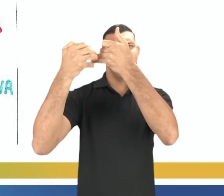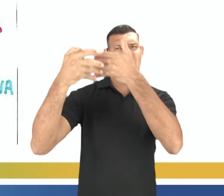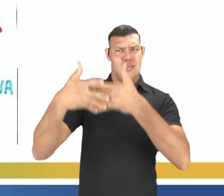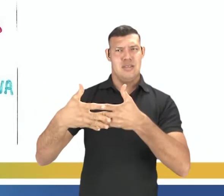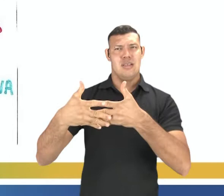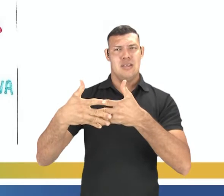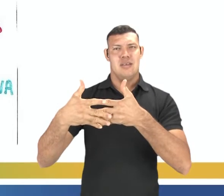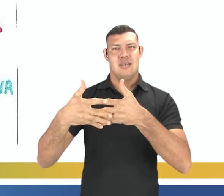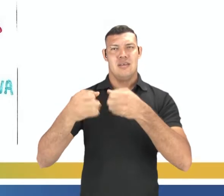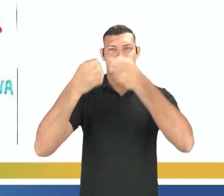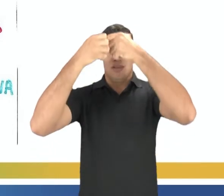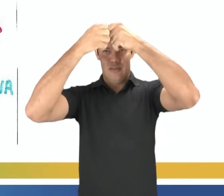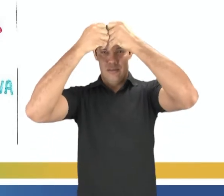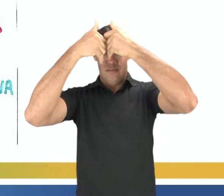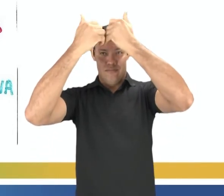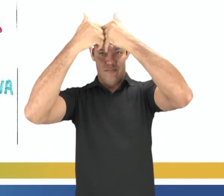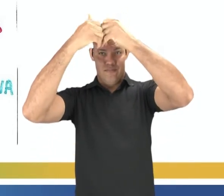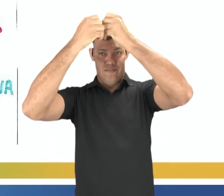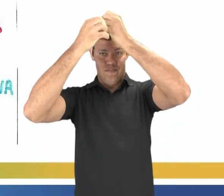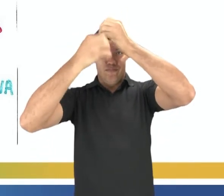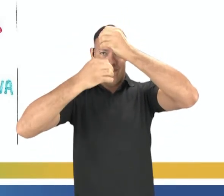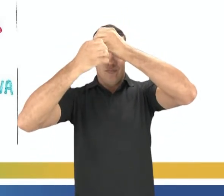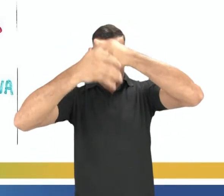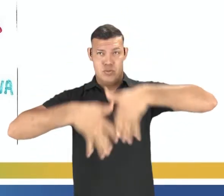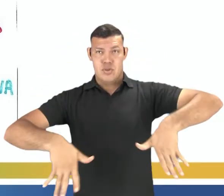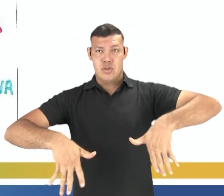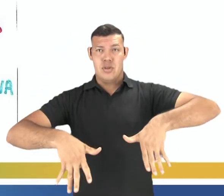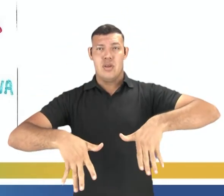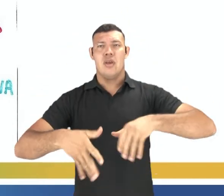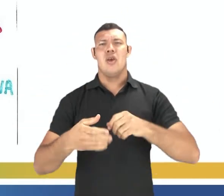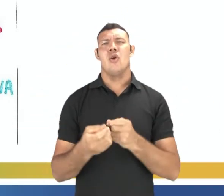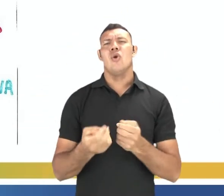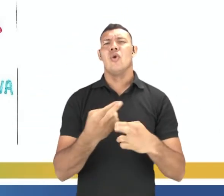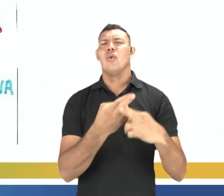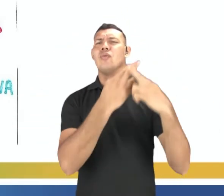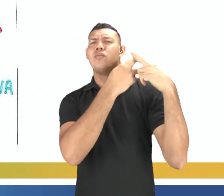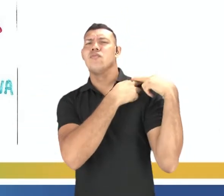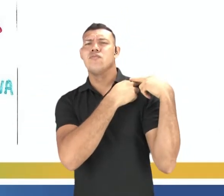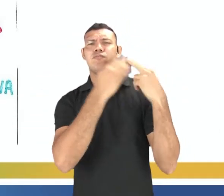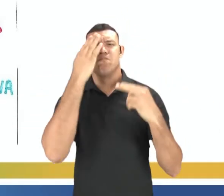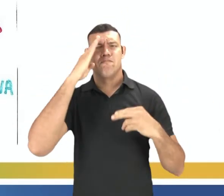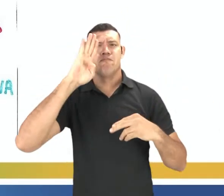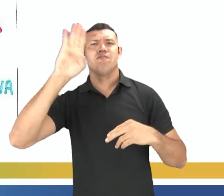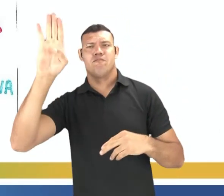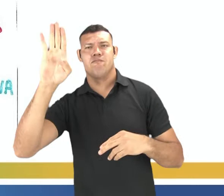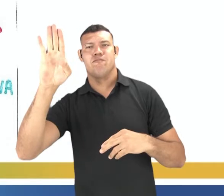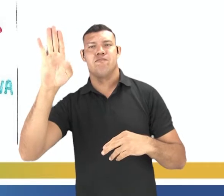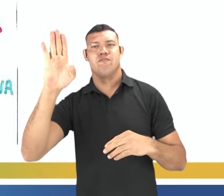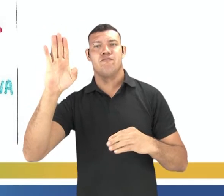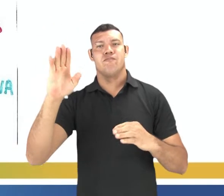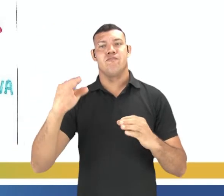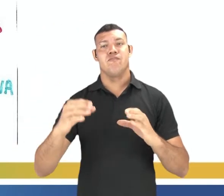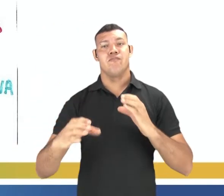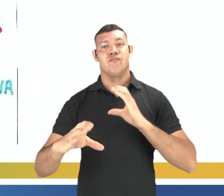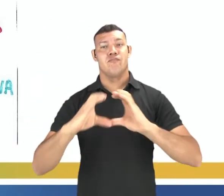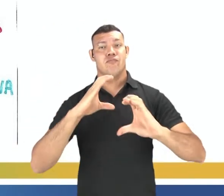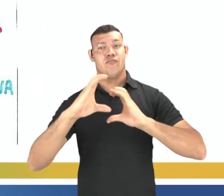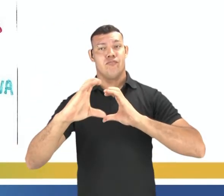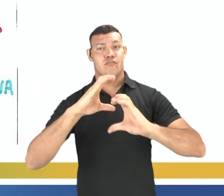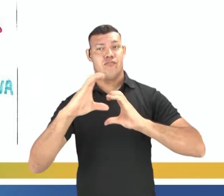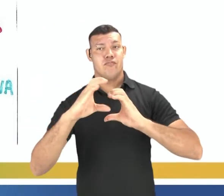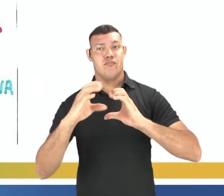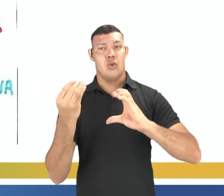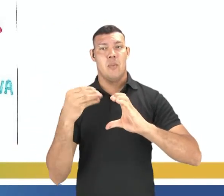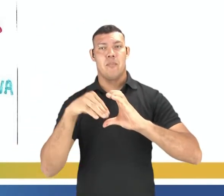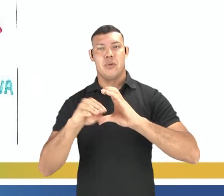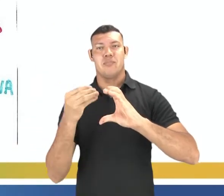mais simplificado. Então, qual a função do sistema nervoso? Processar e armazenar